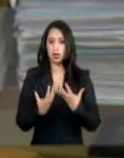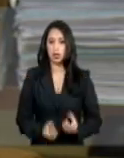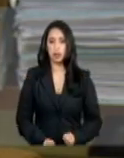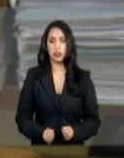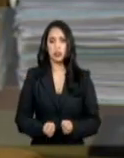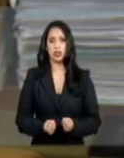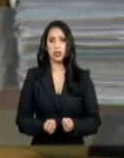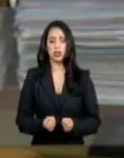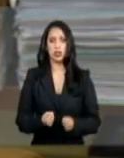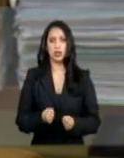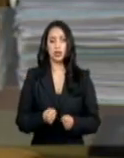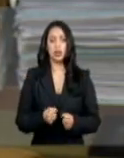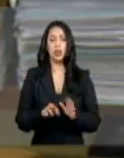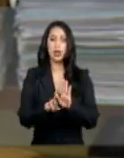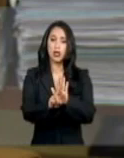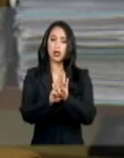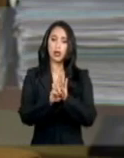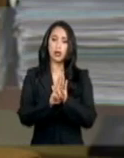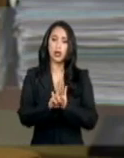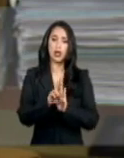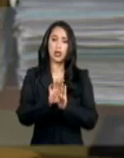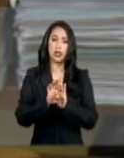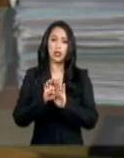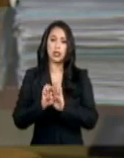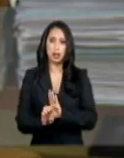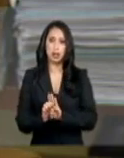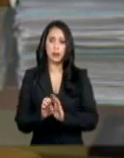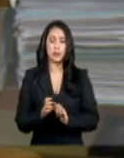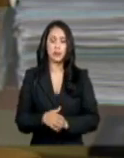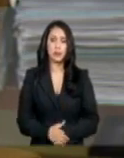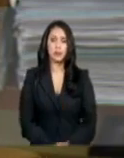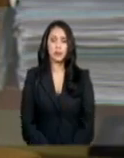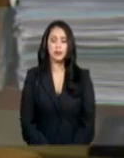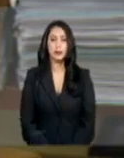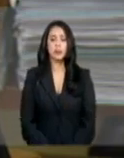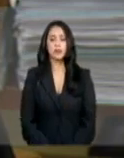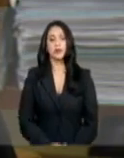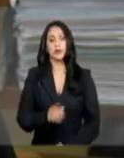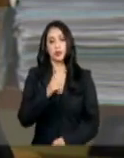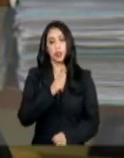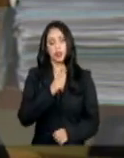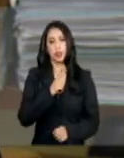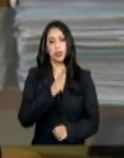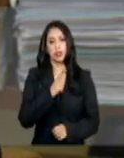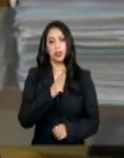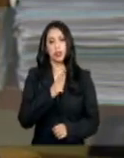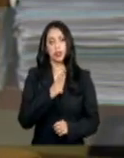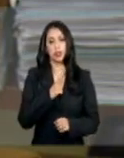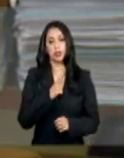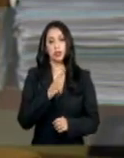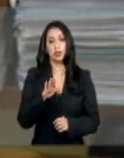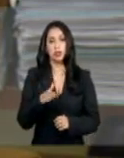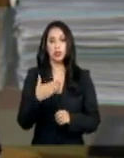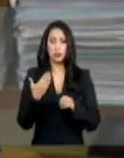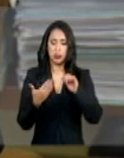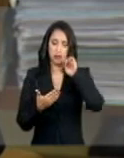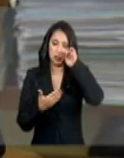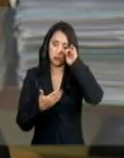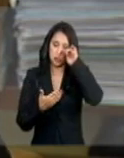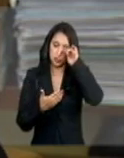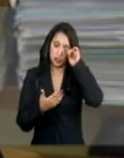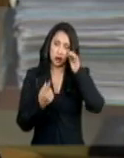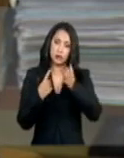recurso extraordinário é mantendo em conseqüência manter em conseqüência o